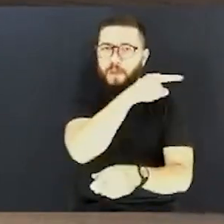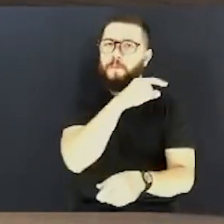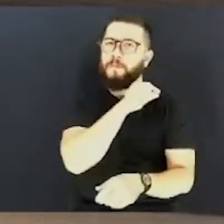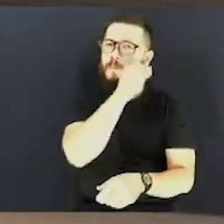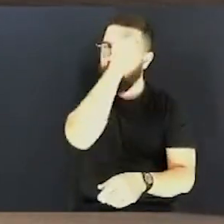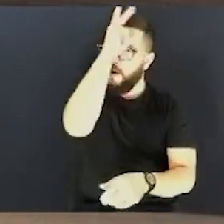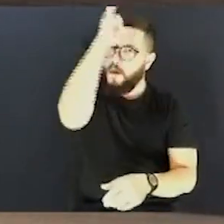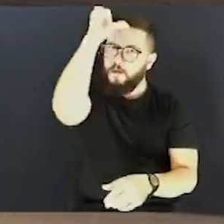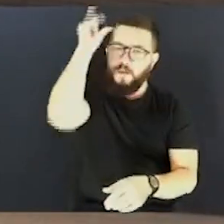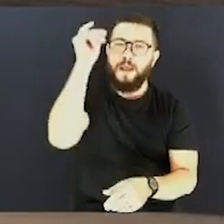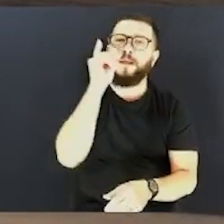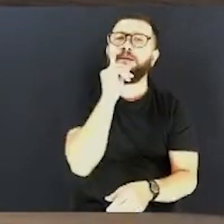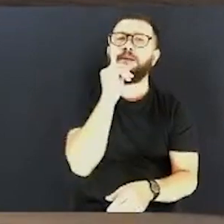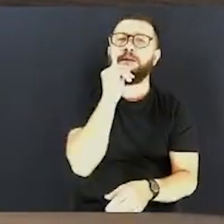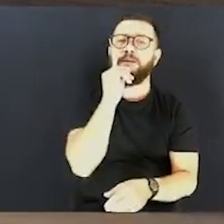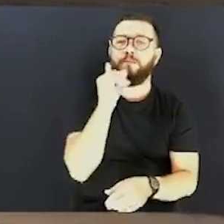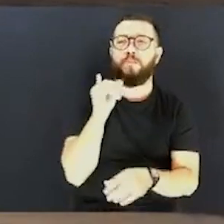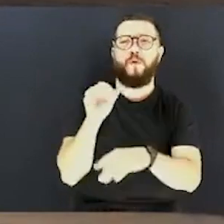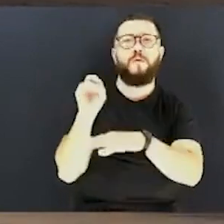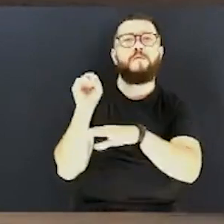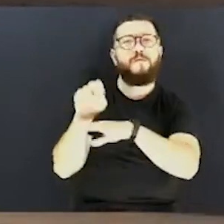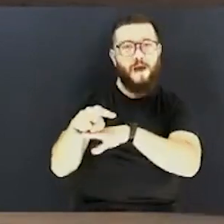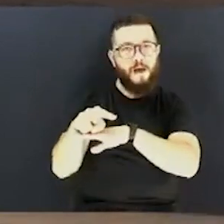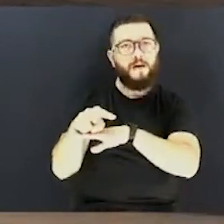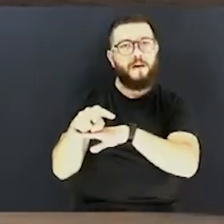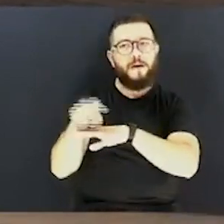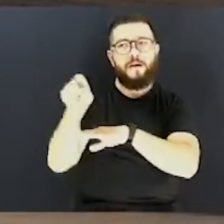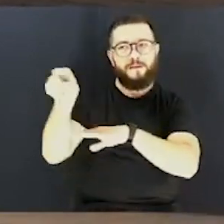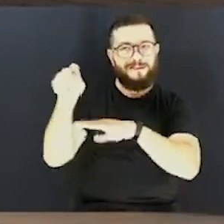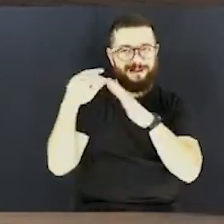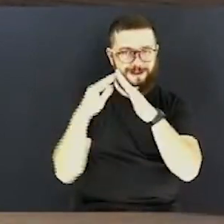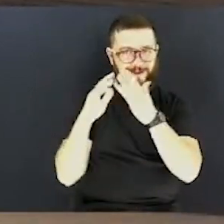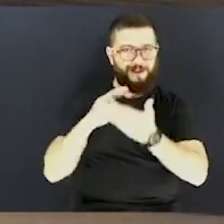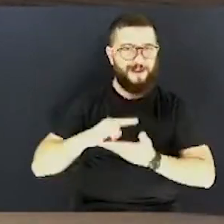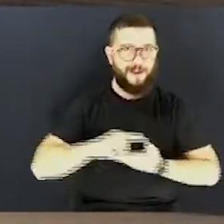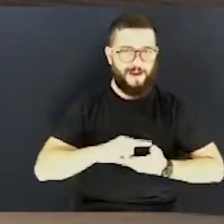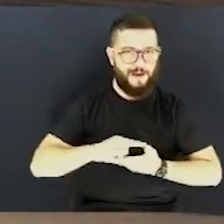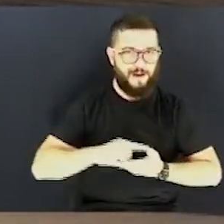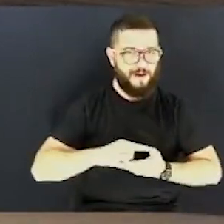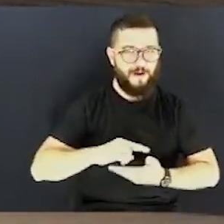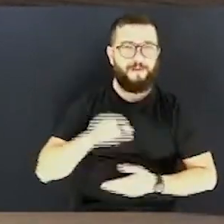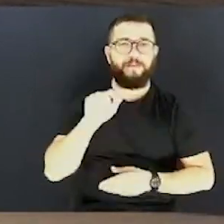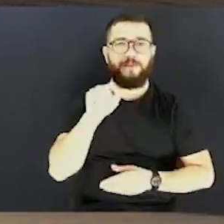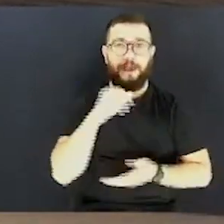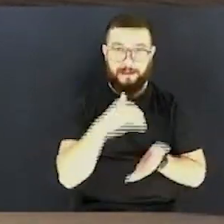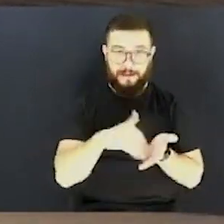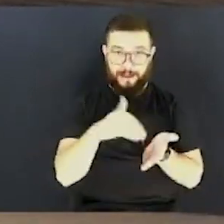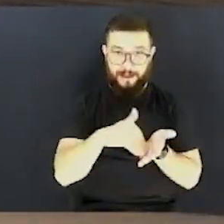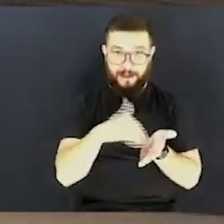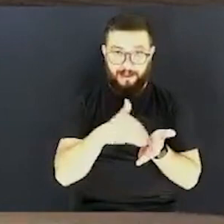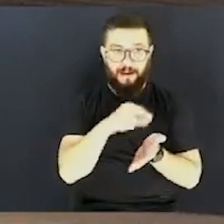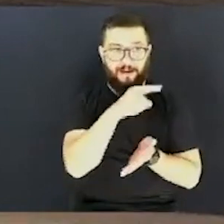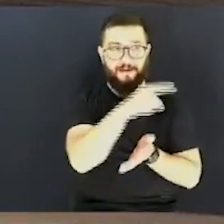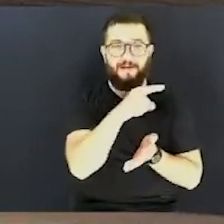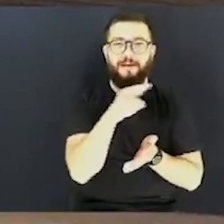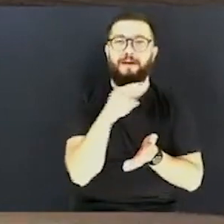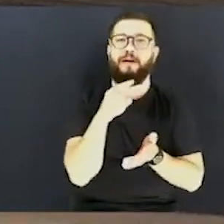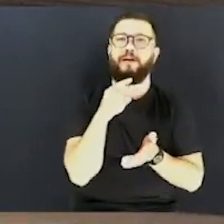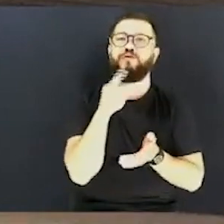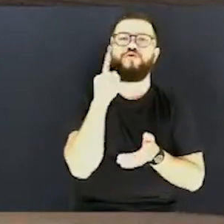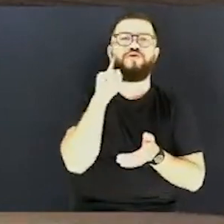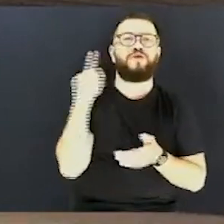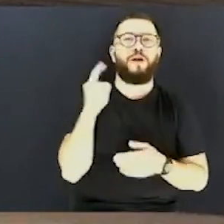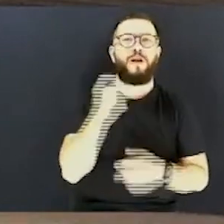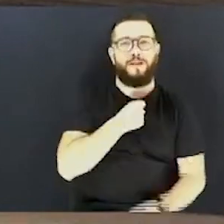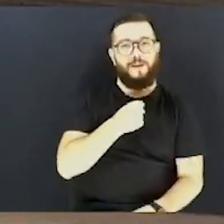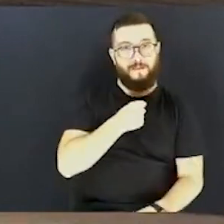nosso município. A gente tem uma informação divulgada pela própria secretaria em uma entrevista que foi dada, dizendo